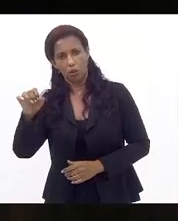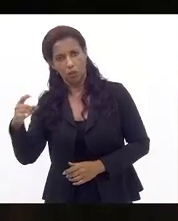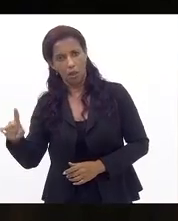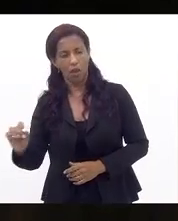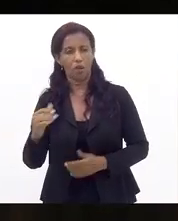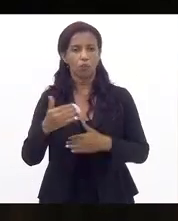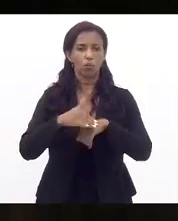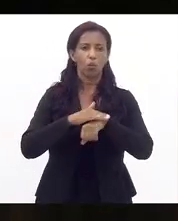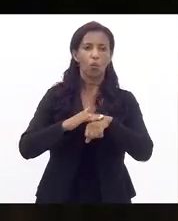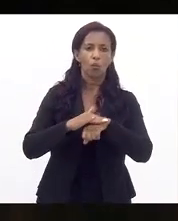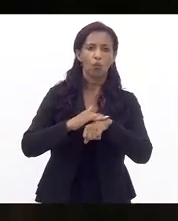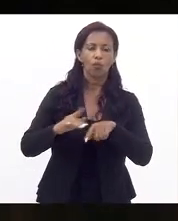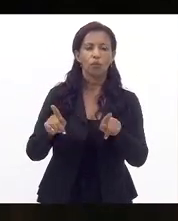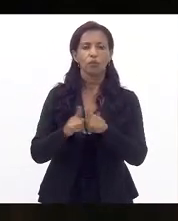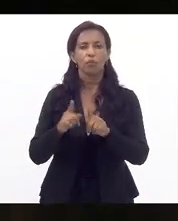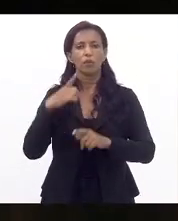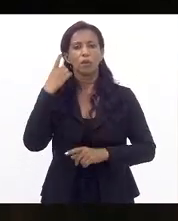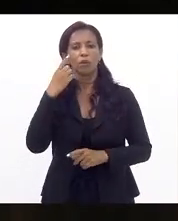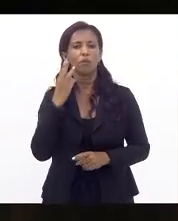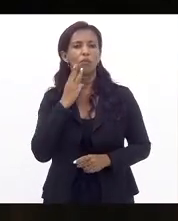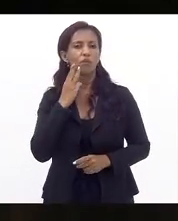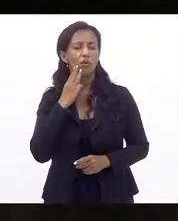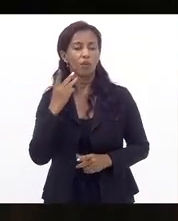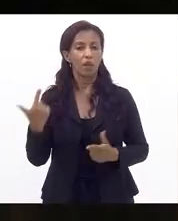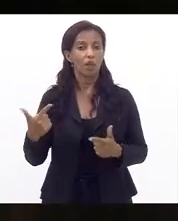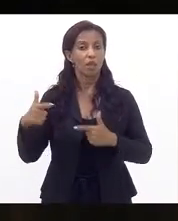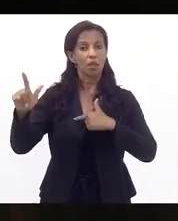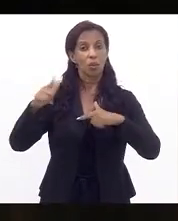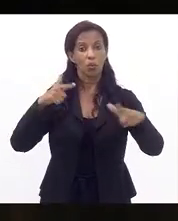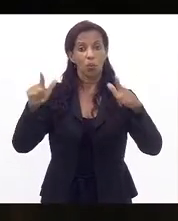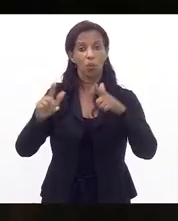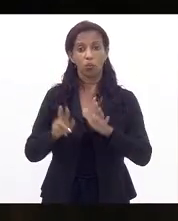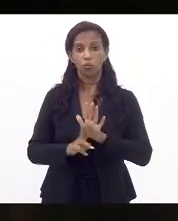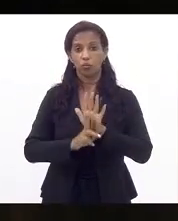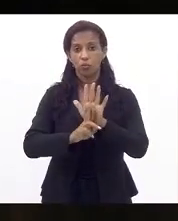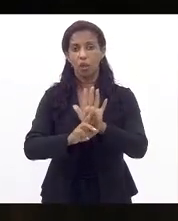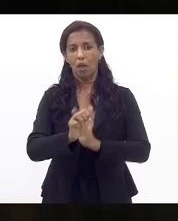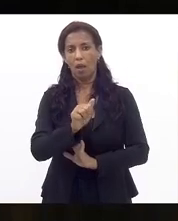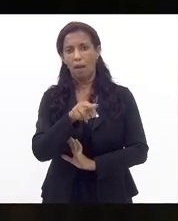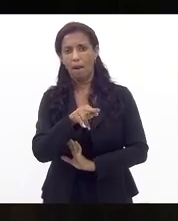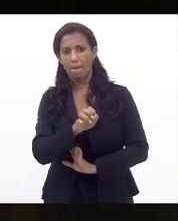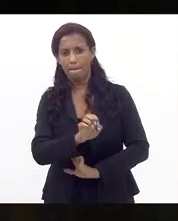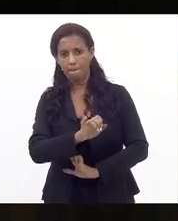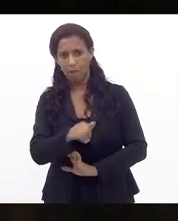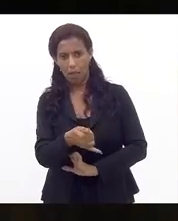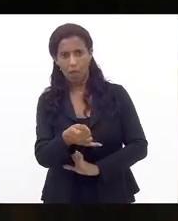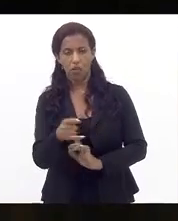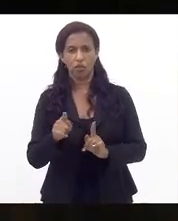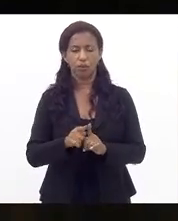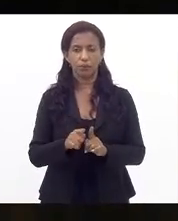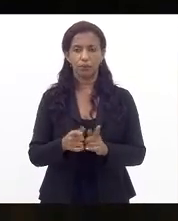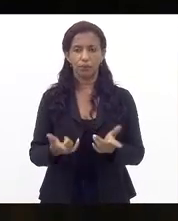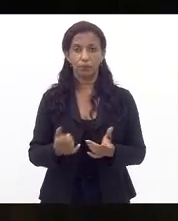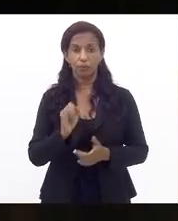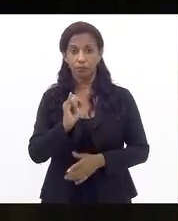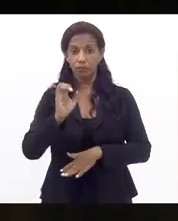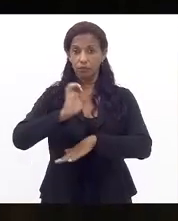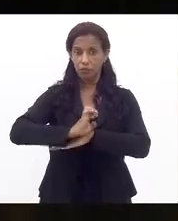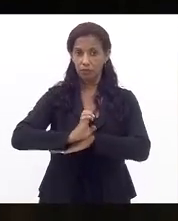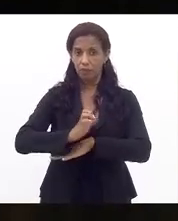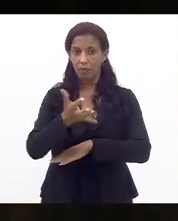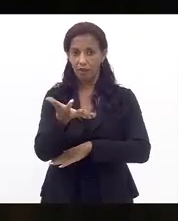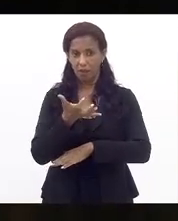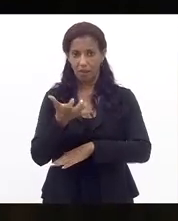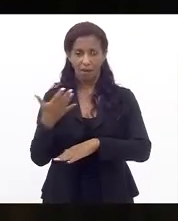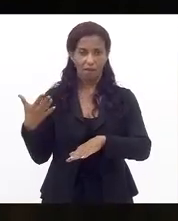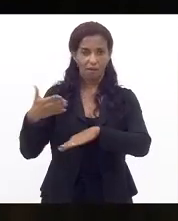quando a gente conversava com o deputado waldeck e até o representante da amperj e da amaerj é que é o seguinte se o estado